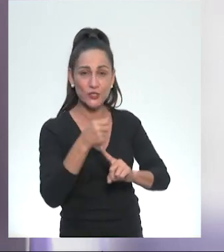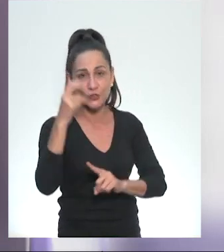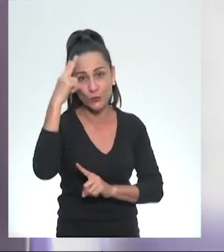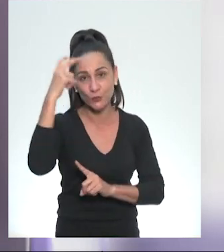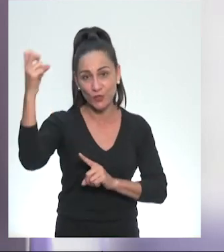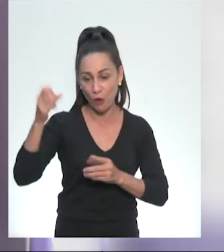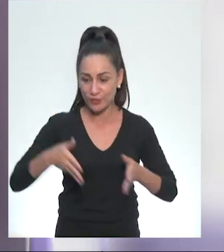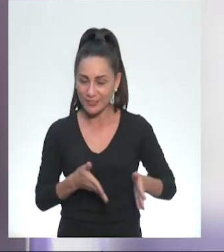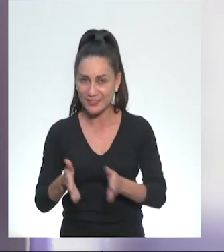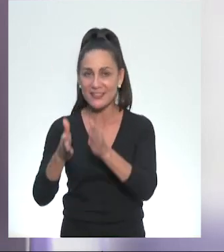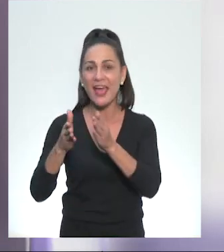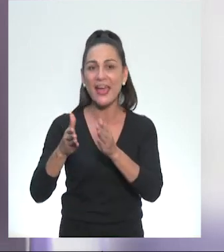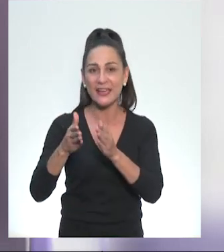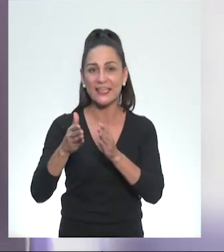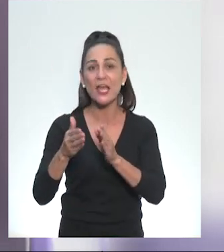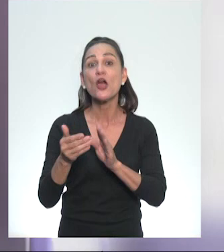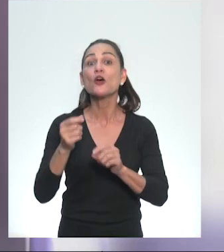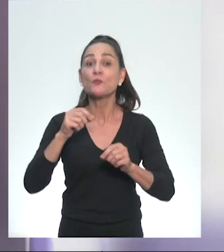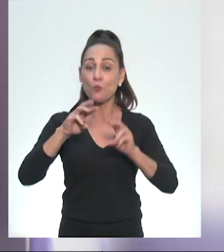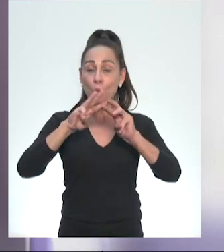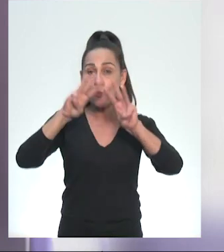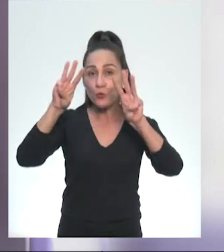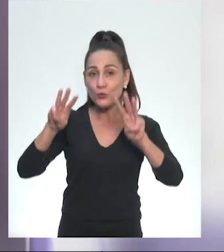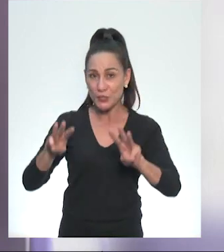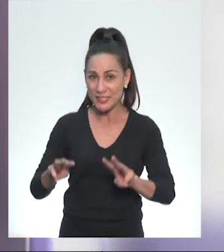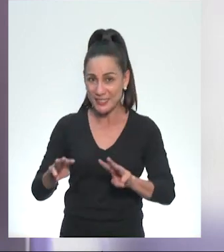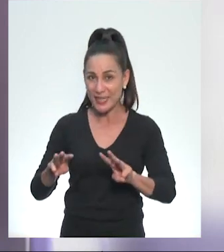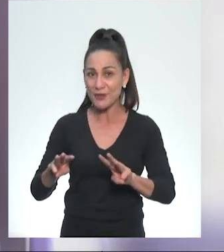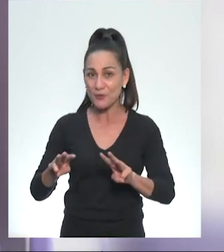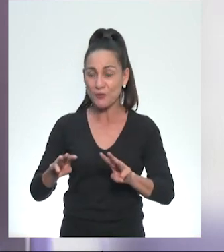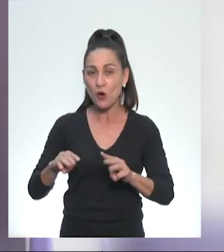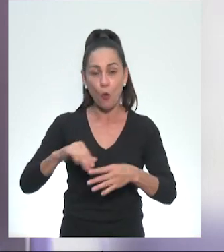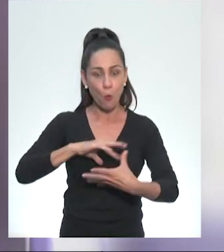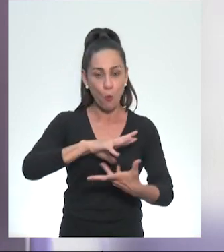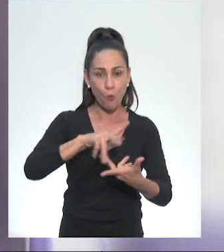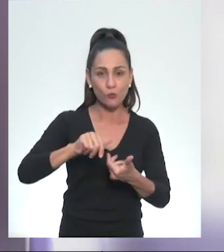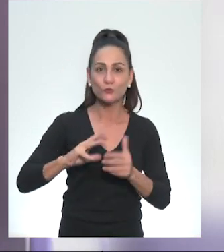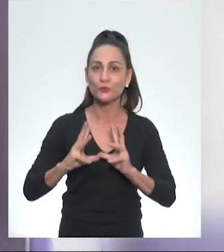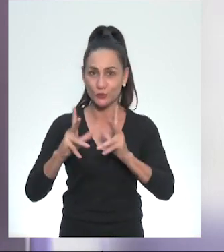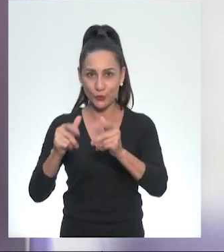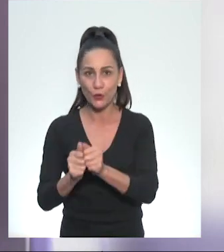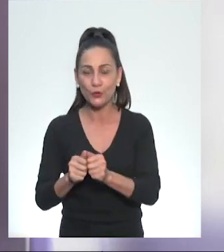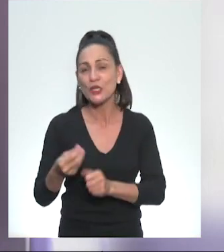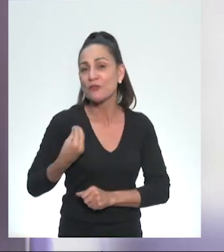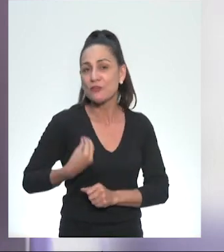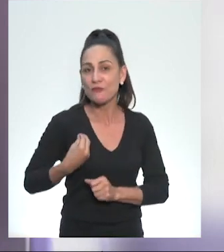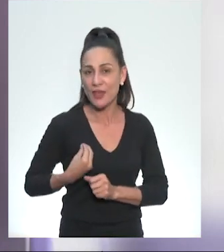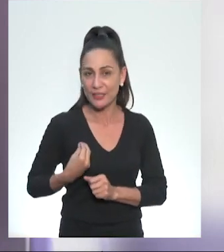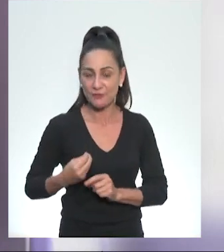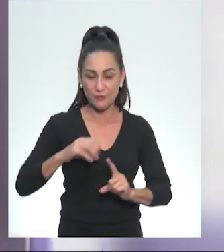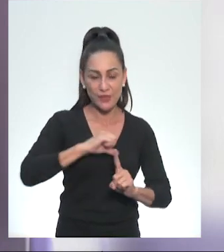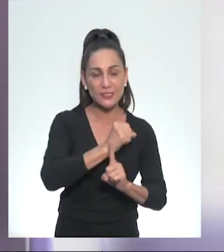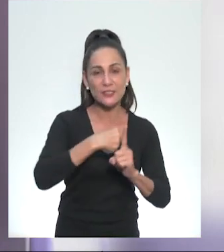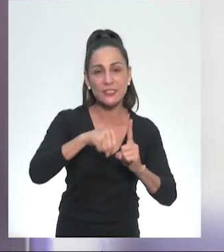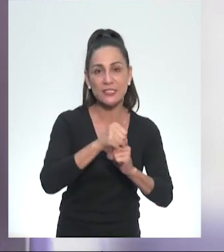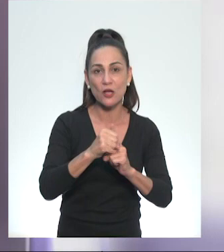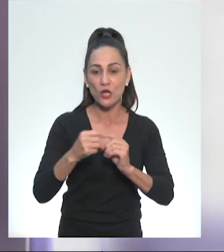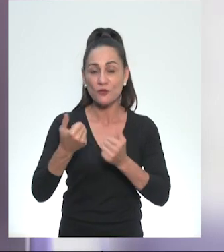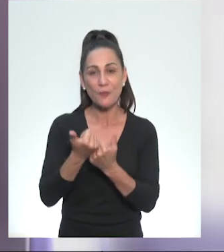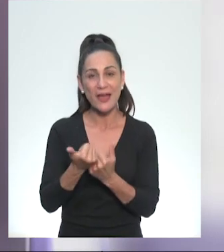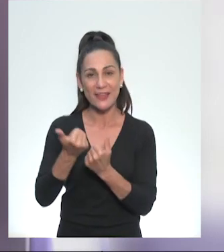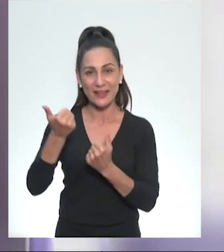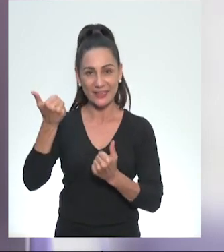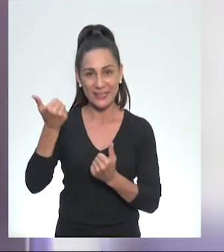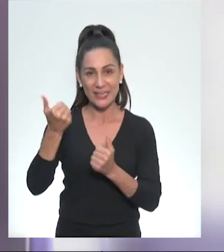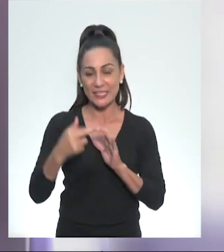que seguem resguardados museus mundo afora. Bom, pensando na vivência social, havia uma hierarquização